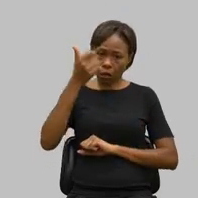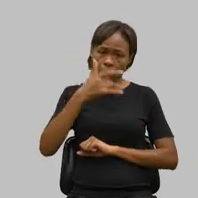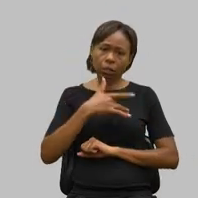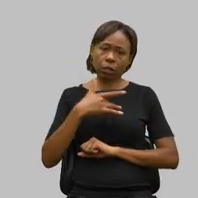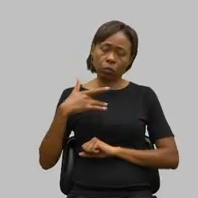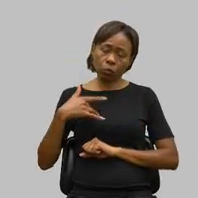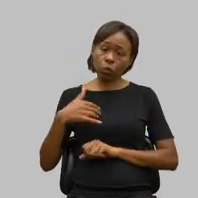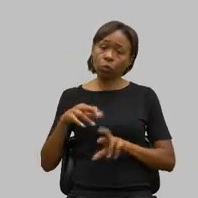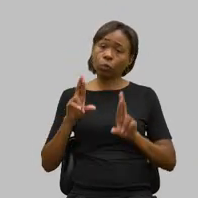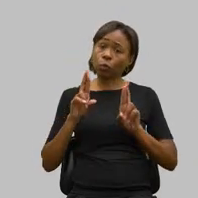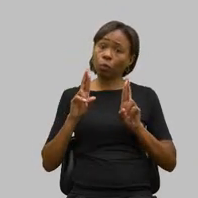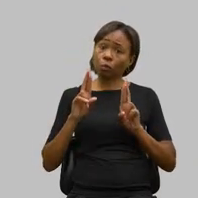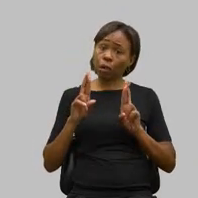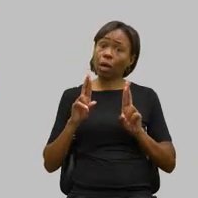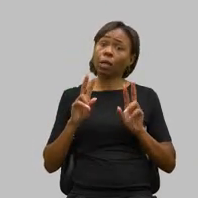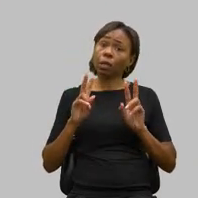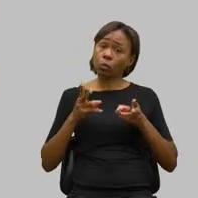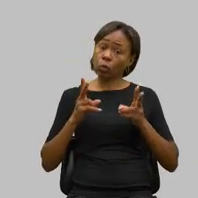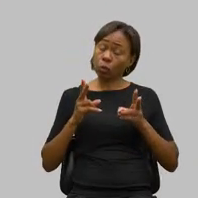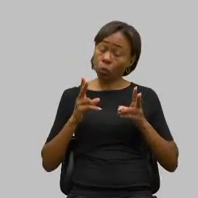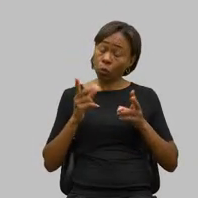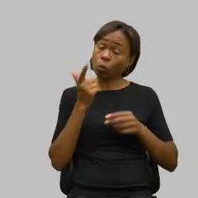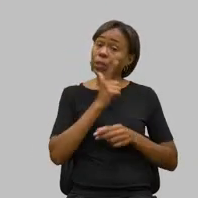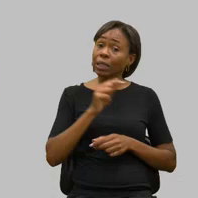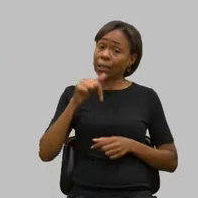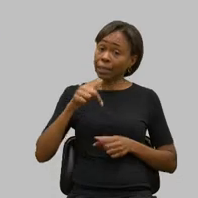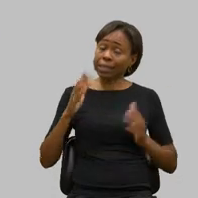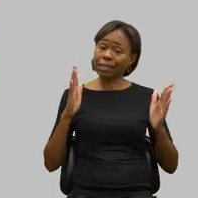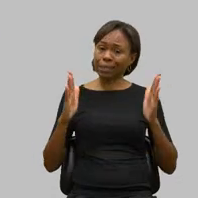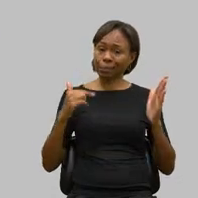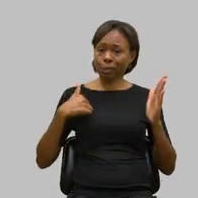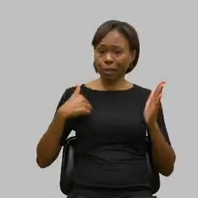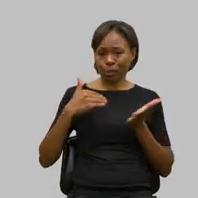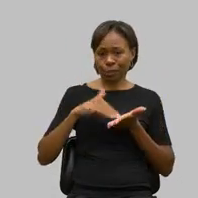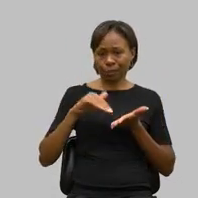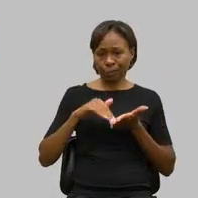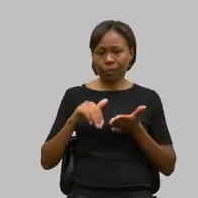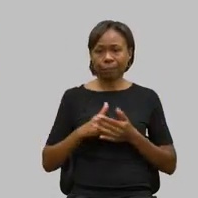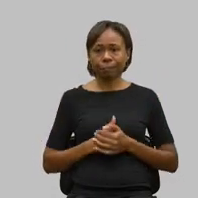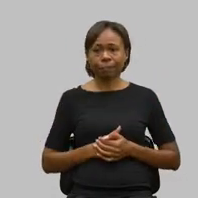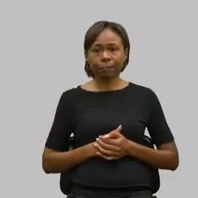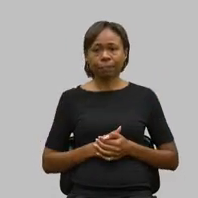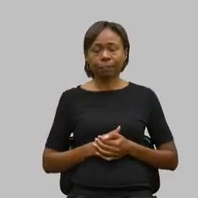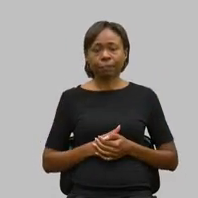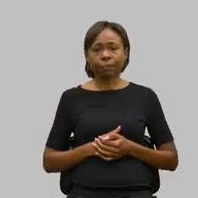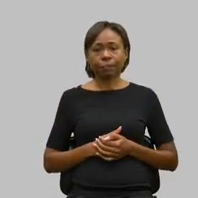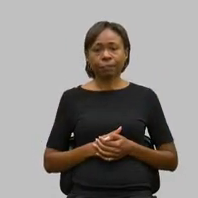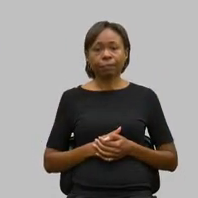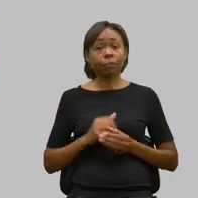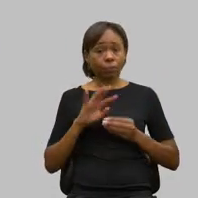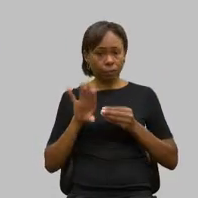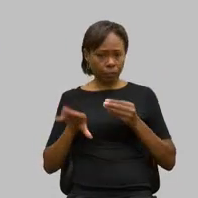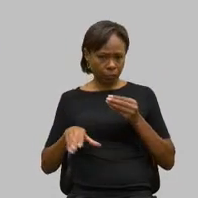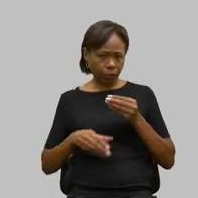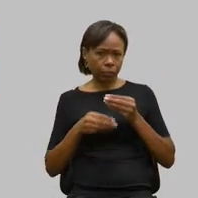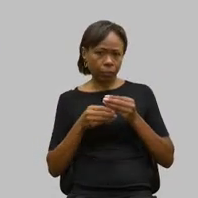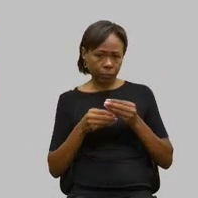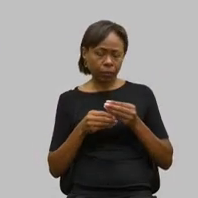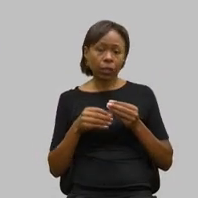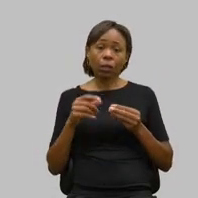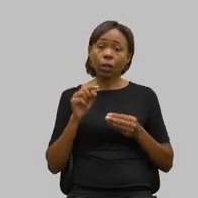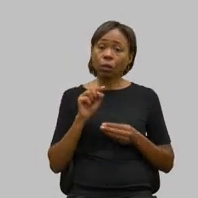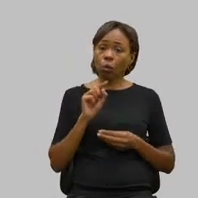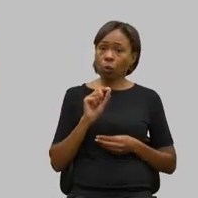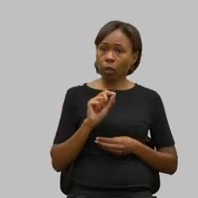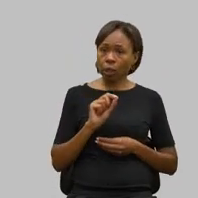durante a minha estadia como secretário. Complementando aqui para o deputado Enes Cândido, além de ser integral, quer dizer, o